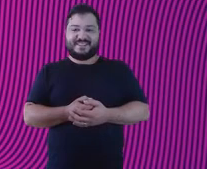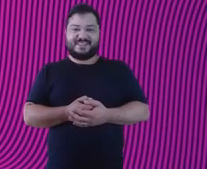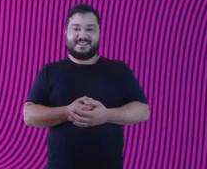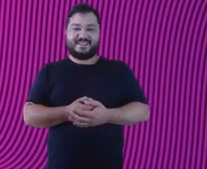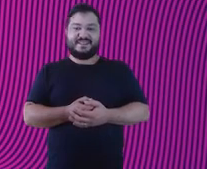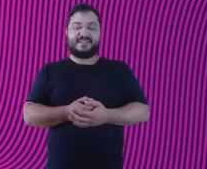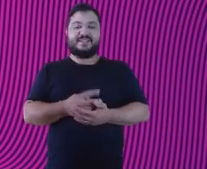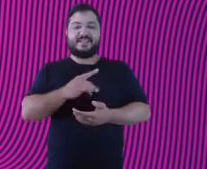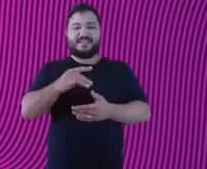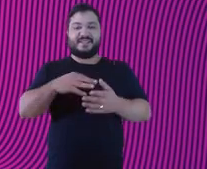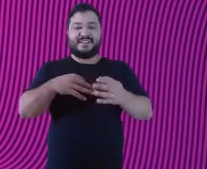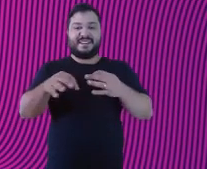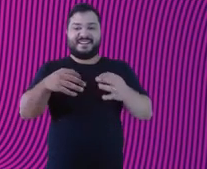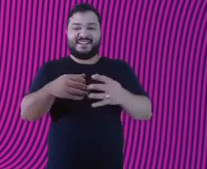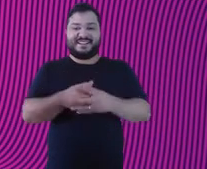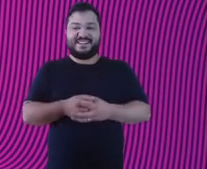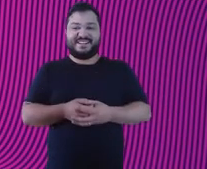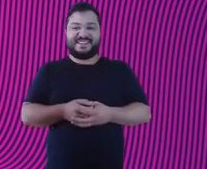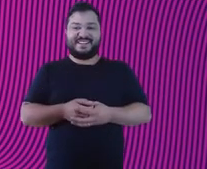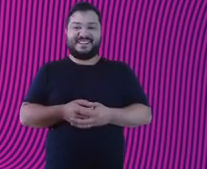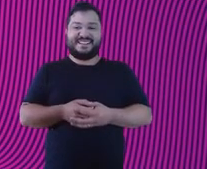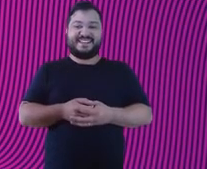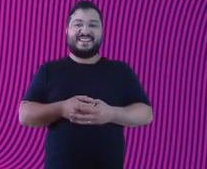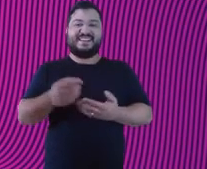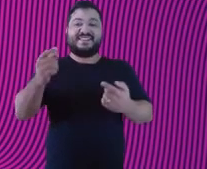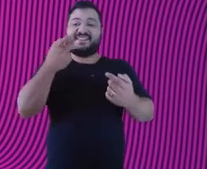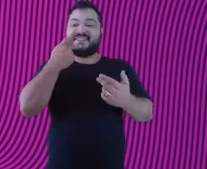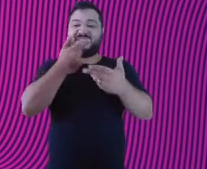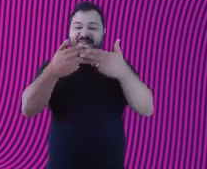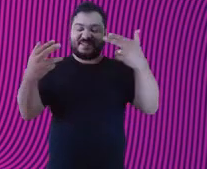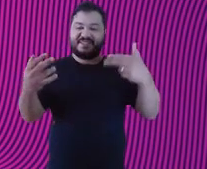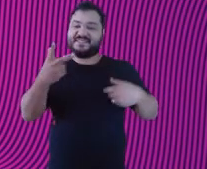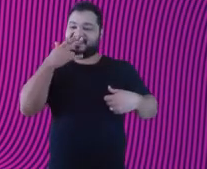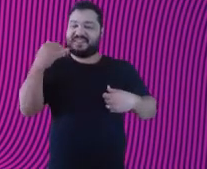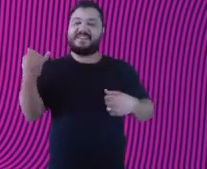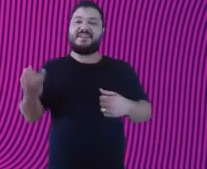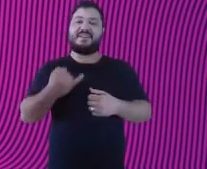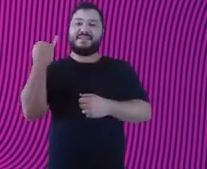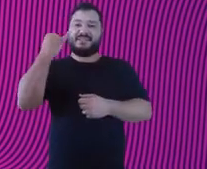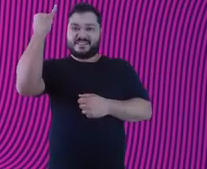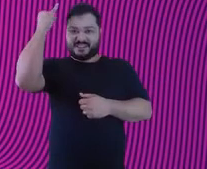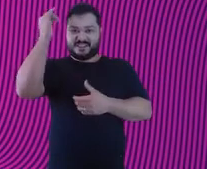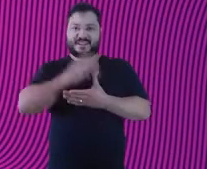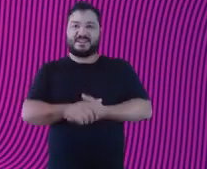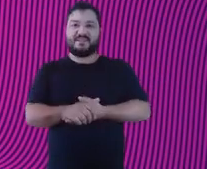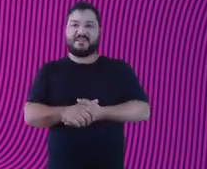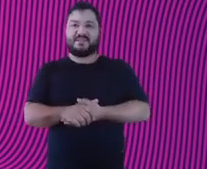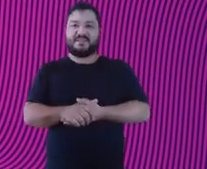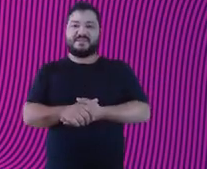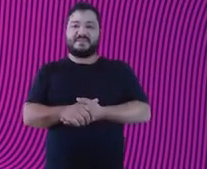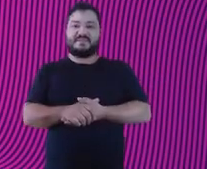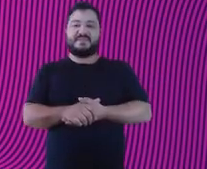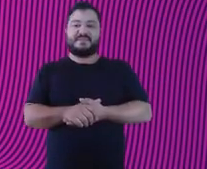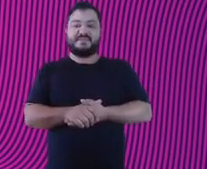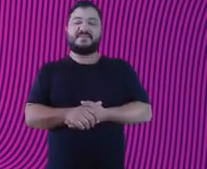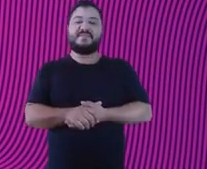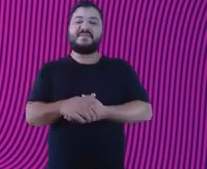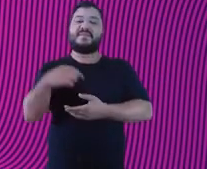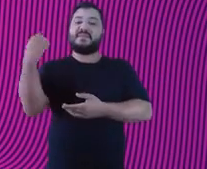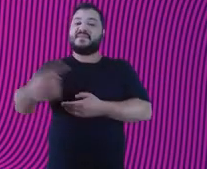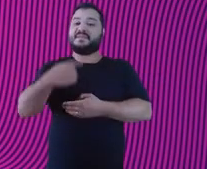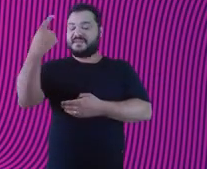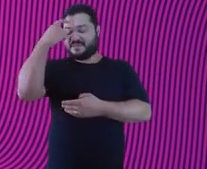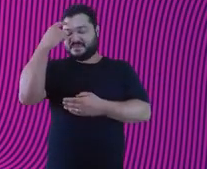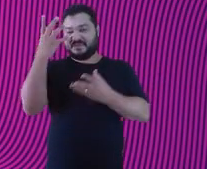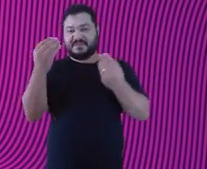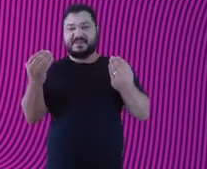inviabilizar, né? E você tocou num ponto que eu acho bastante relevante, né? Porque a gente pensa muito